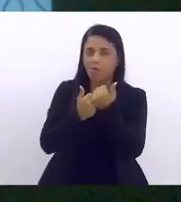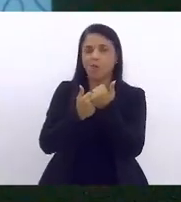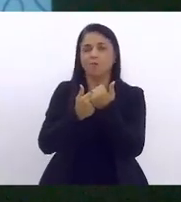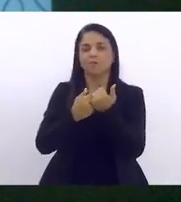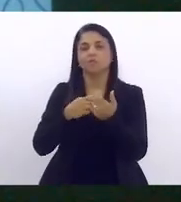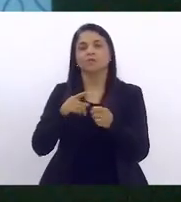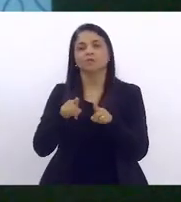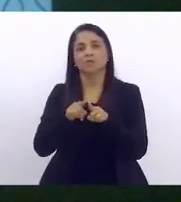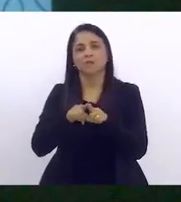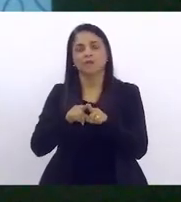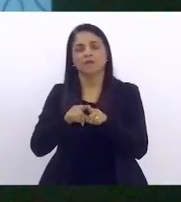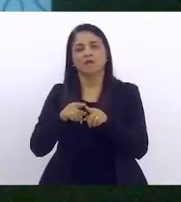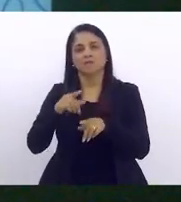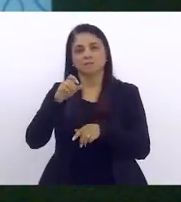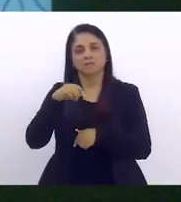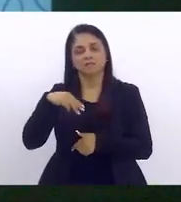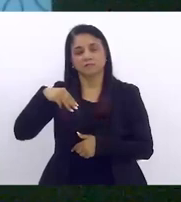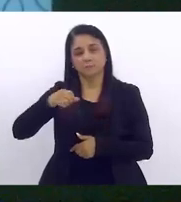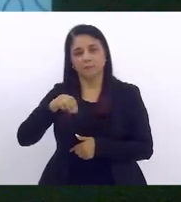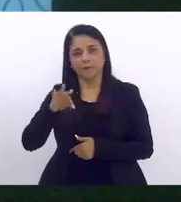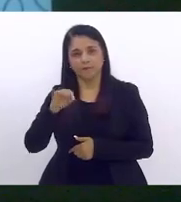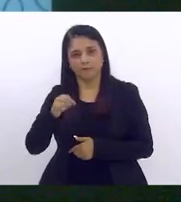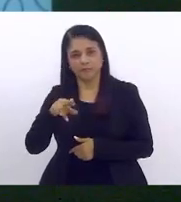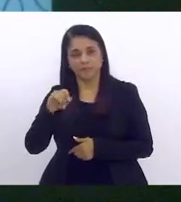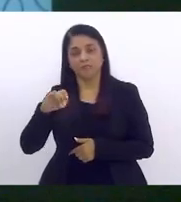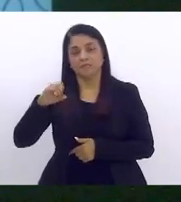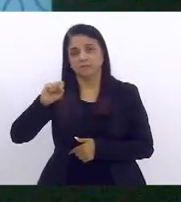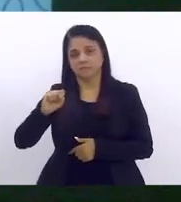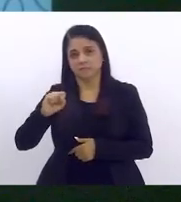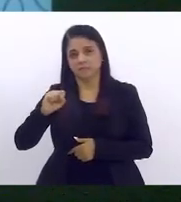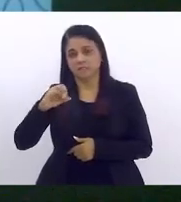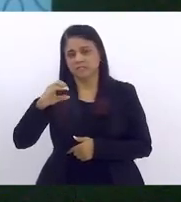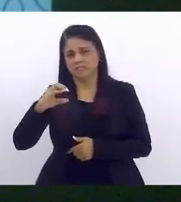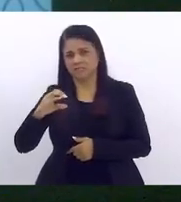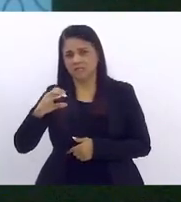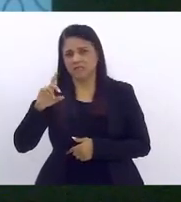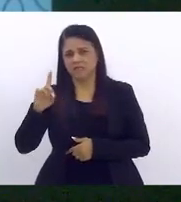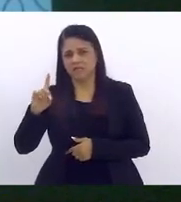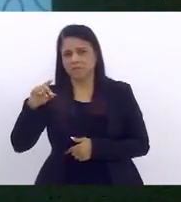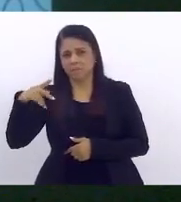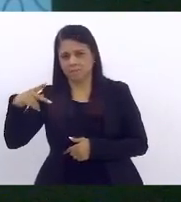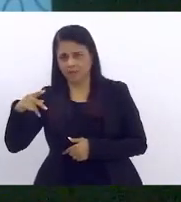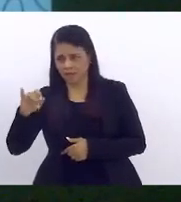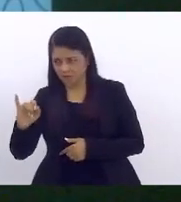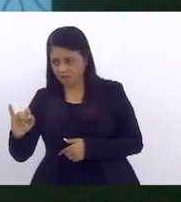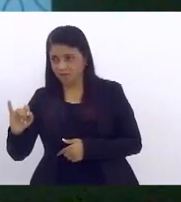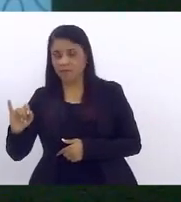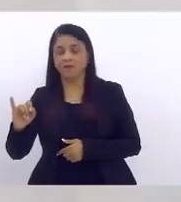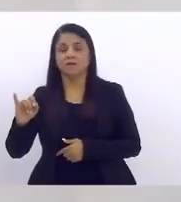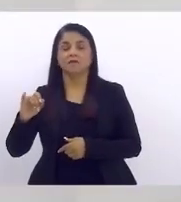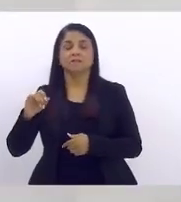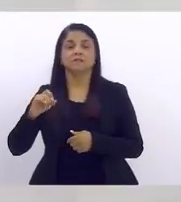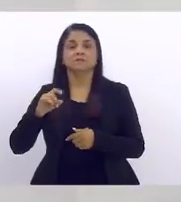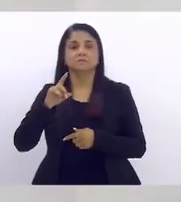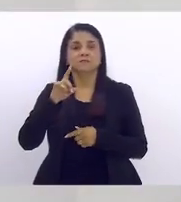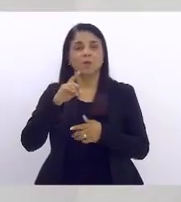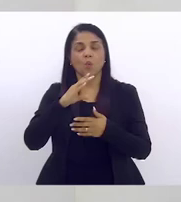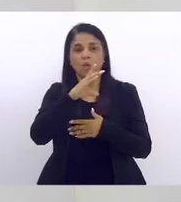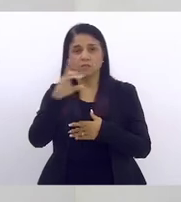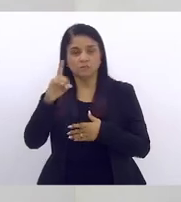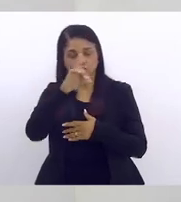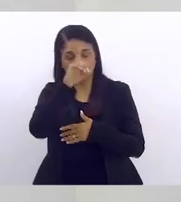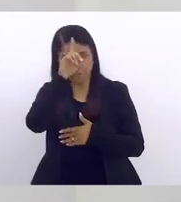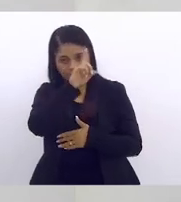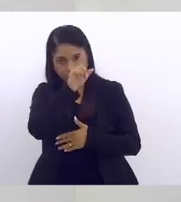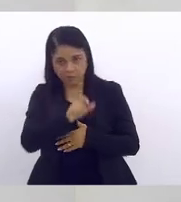Superintendência de Maternidades, da FDPI, que é a Coordenação de Pessoas também do município do Rio. E hoje